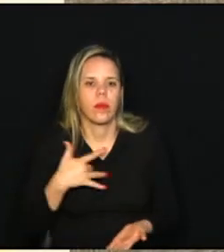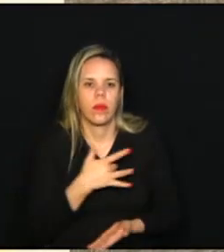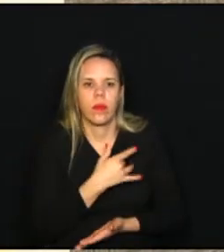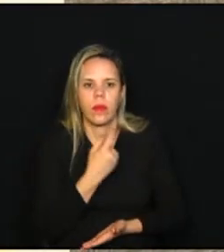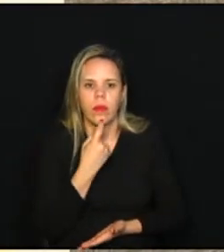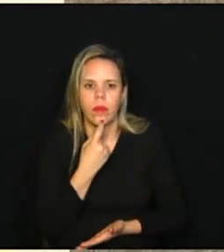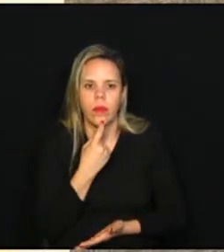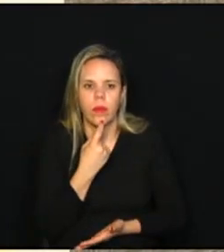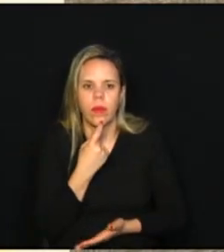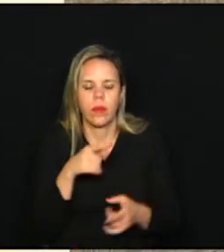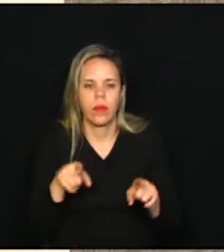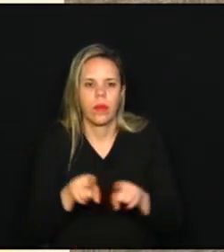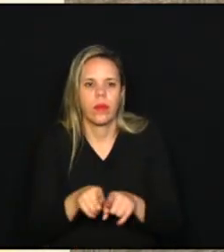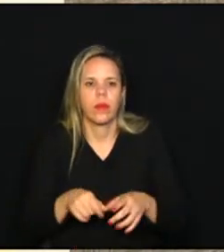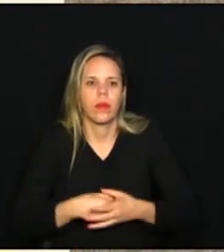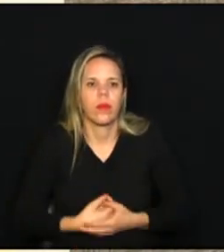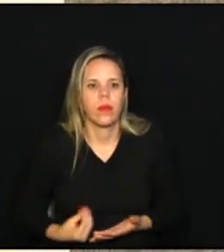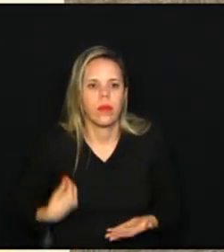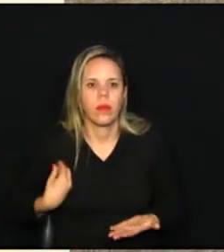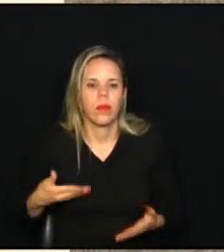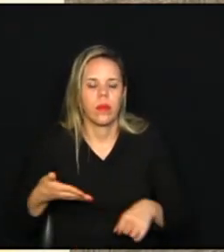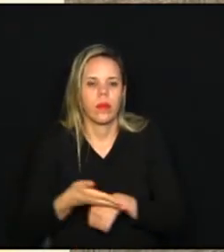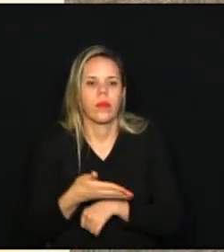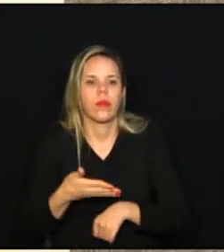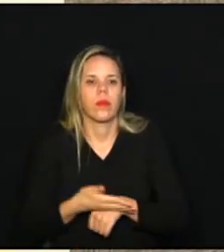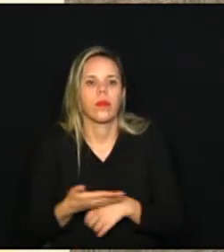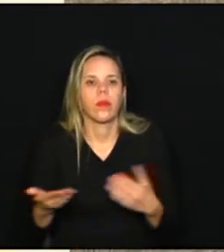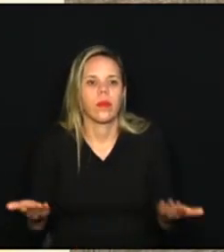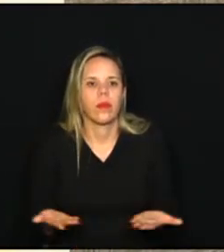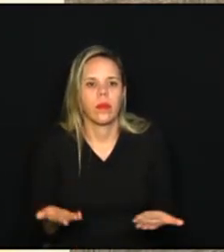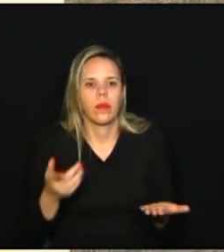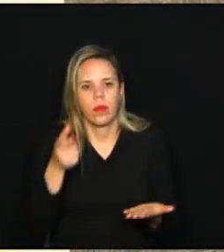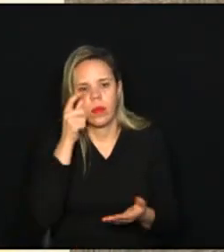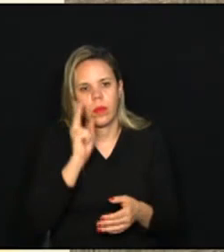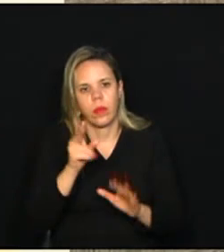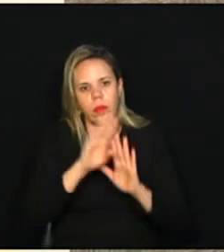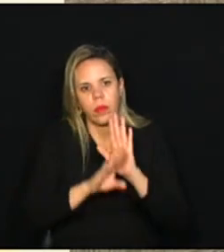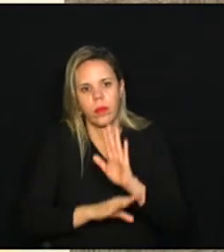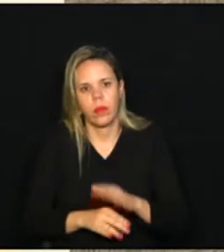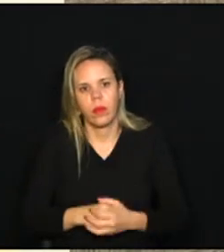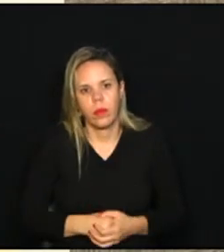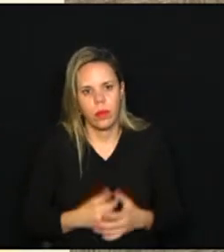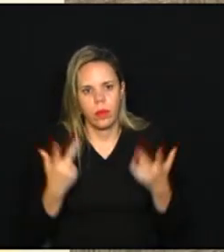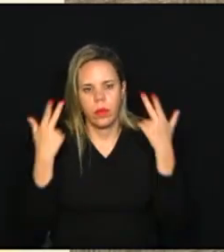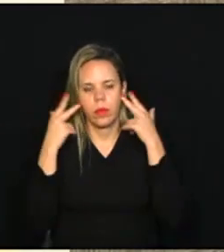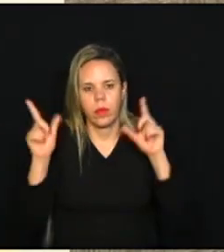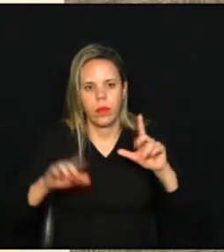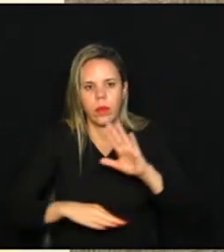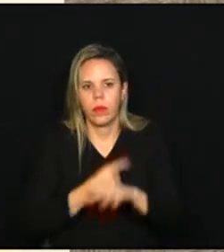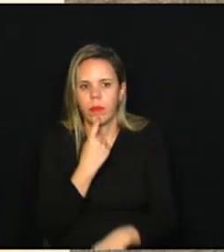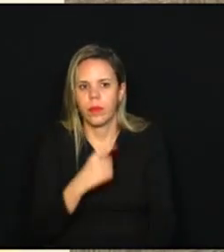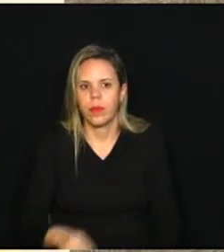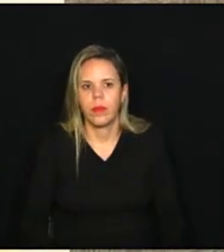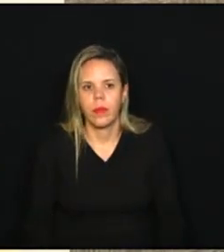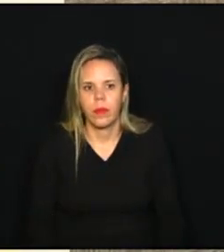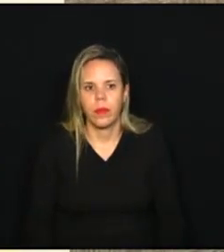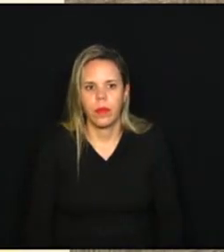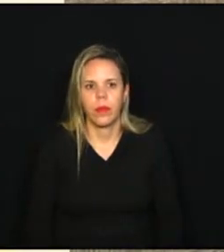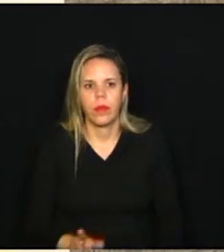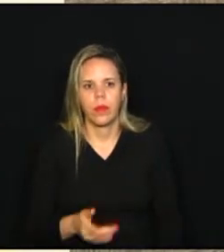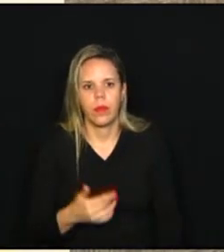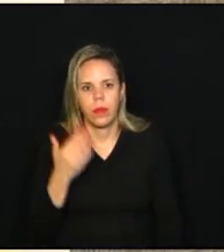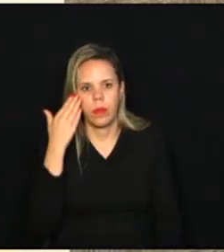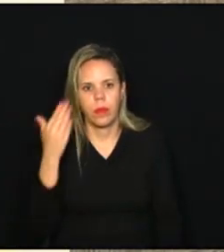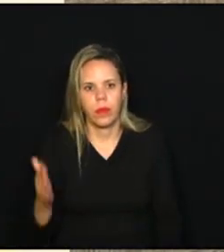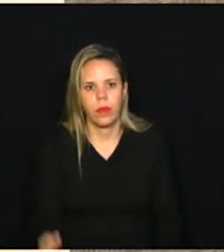de Campinas também esteve participando, e agora você segue com a programação normal da TV Câmara Campinas. Desde já,